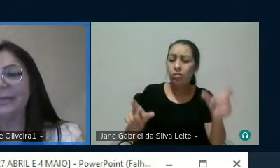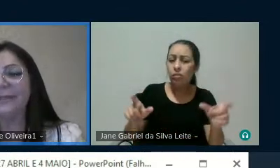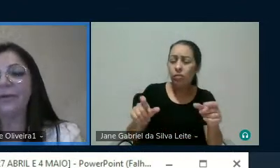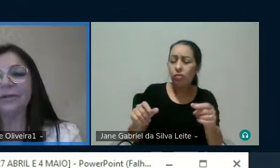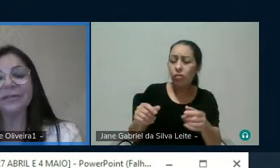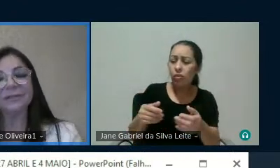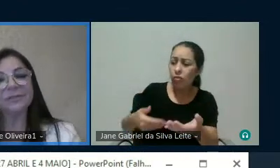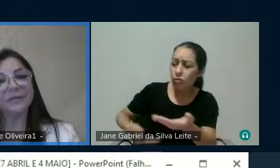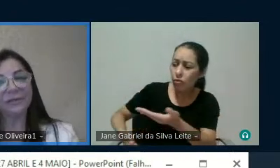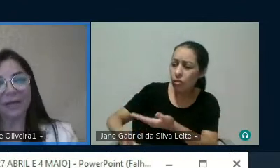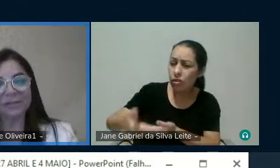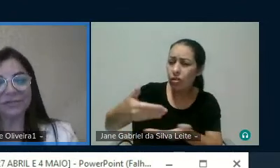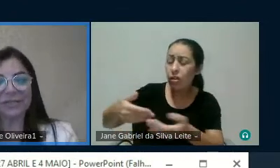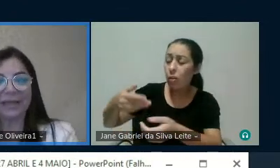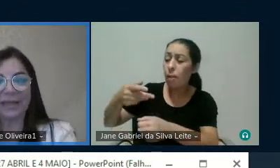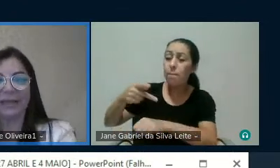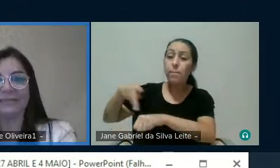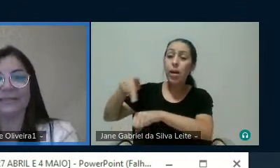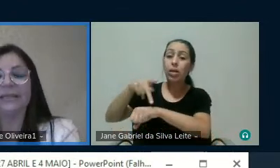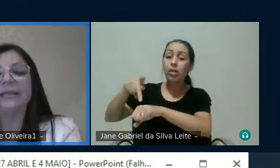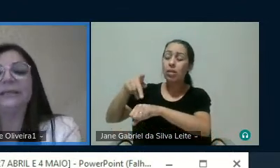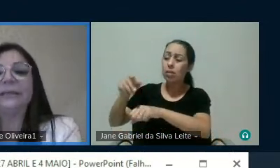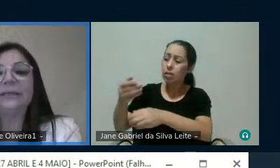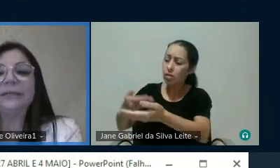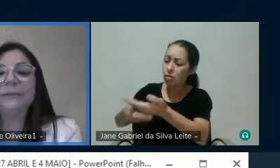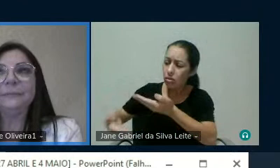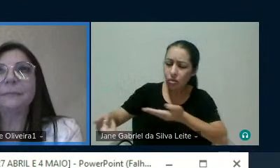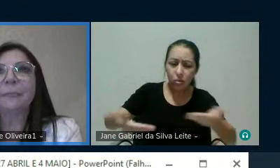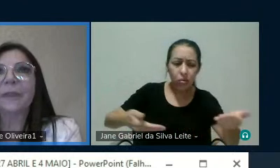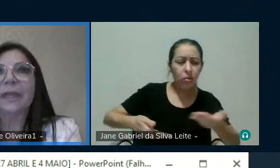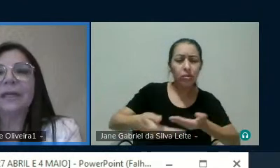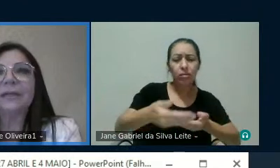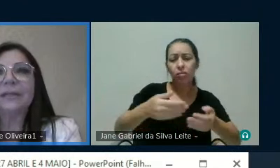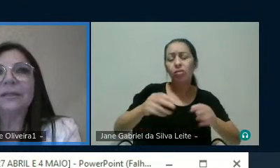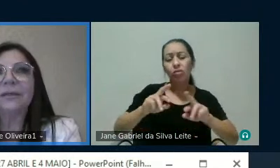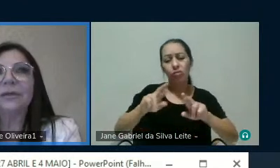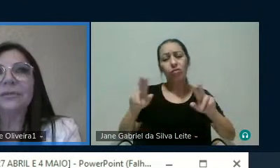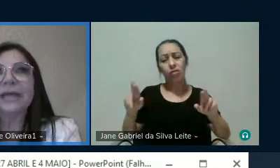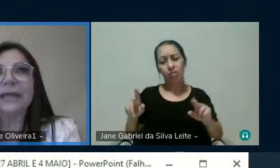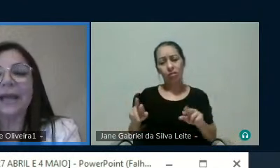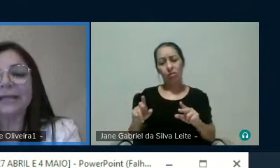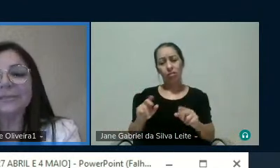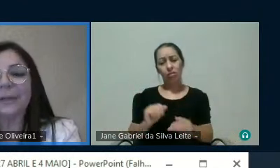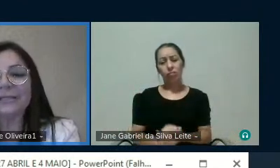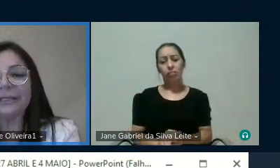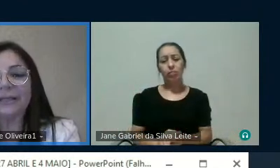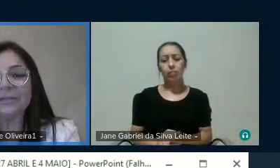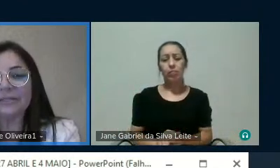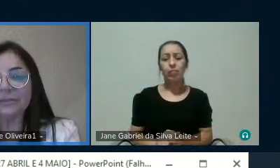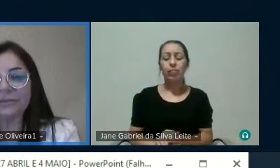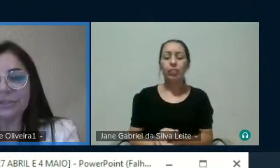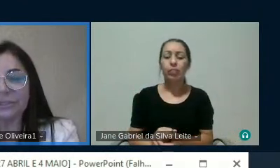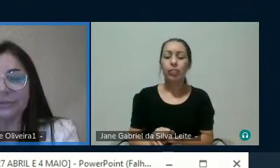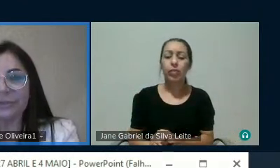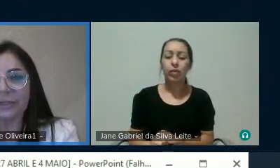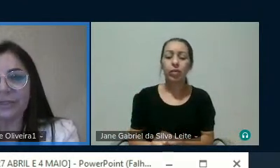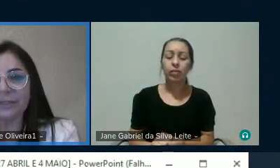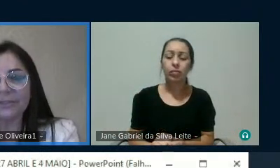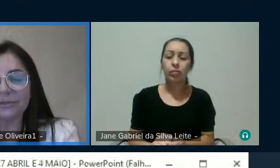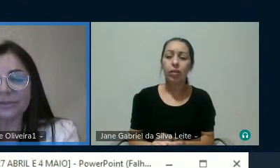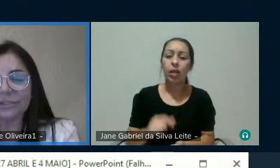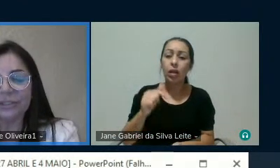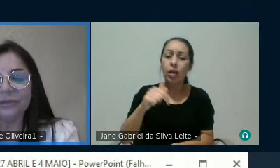países, que é o que nós vamos ver no caso dos haikais, que os haikais brasileiros que estão surgindo,